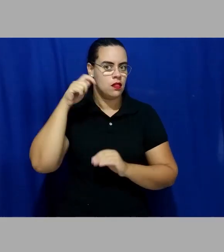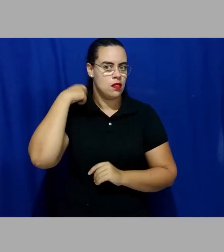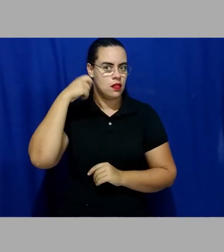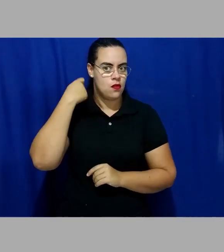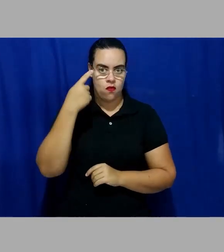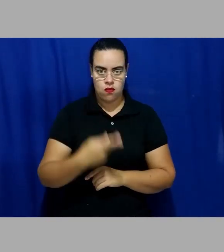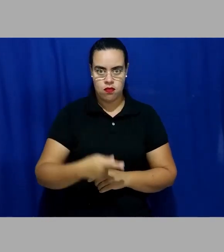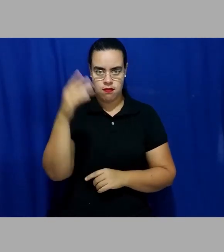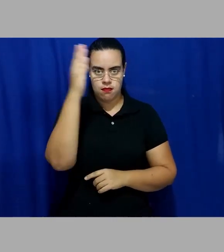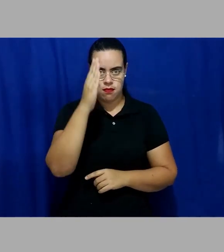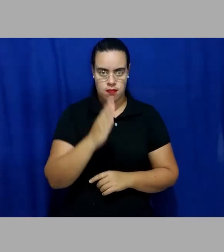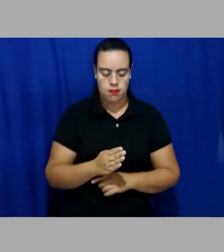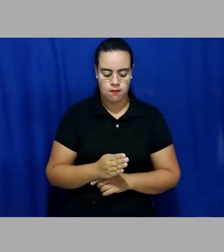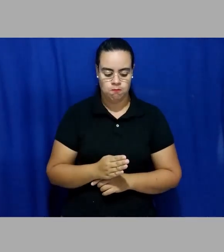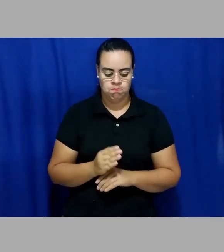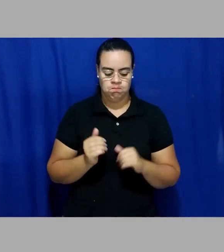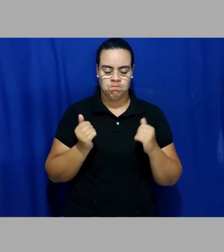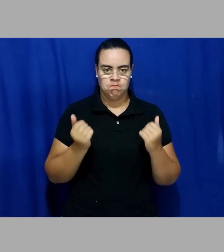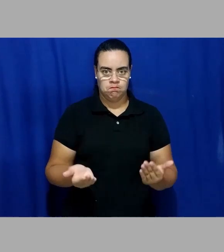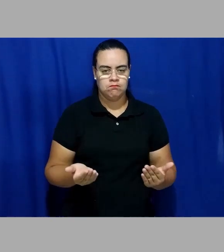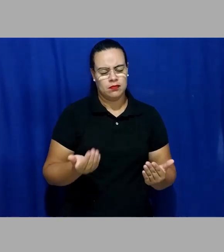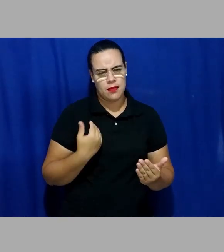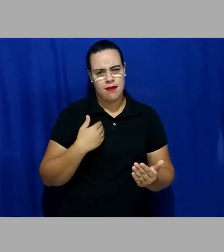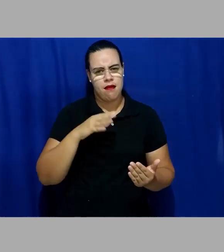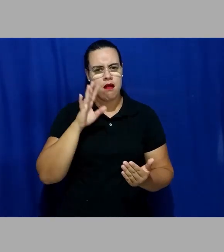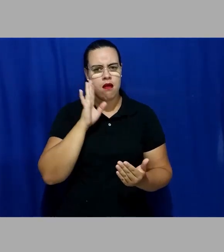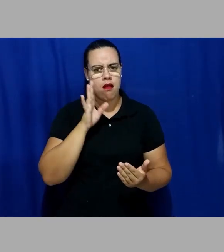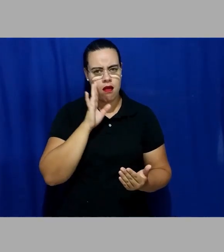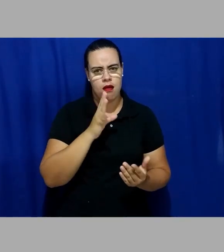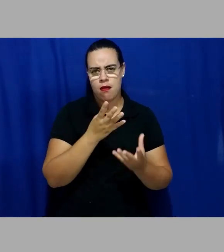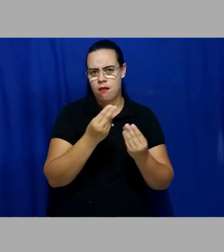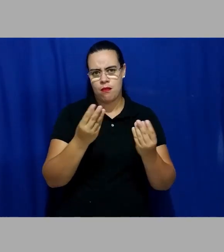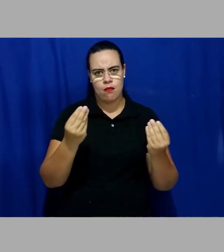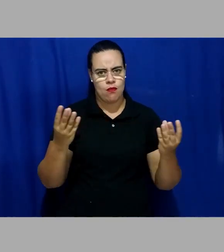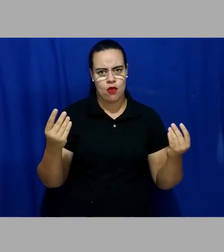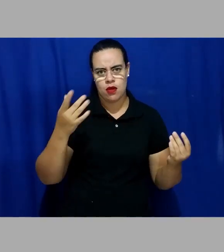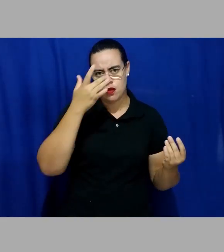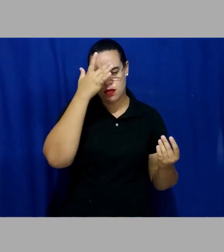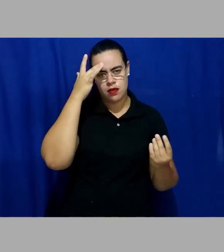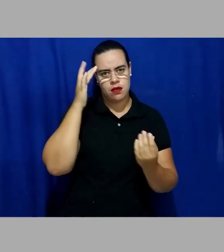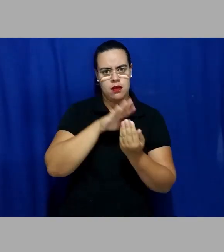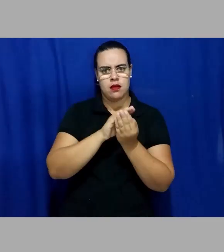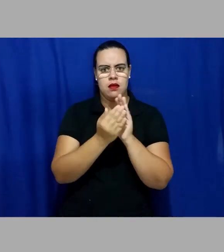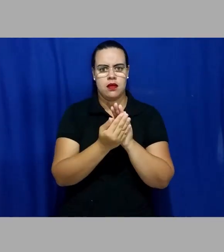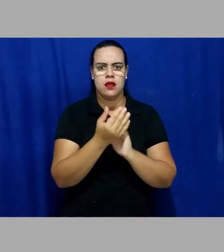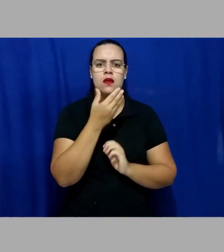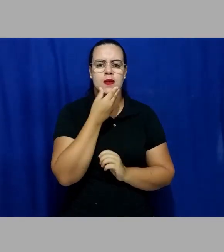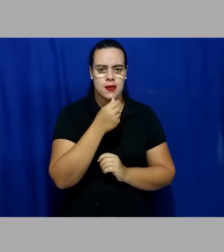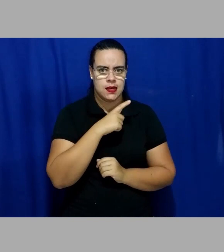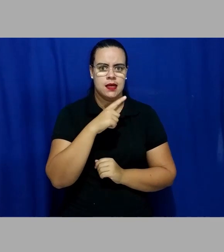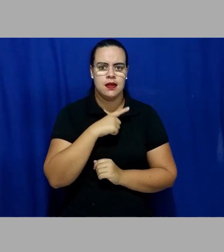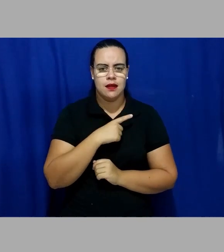considerado o primeiro homem trans ator da dramaturgia brasileira. É claro que